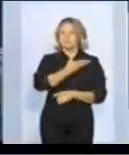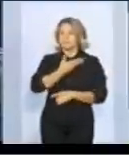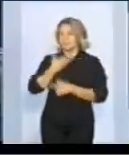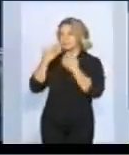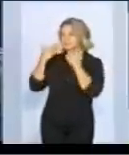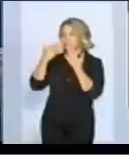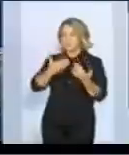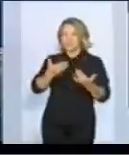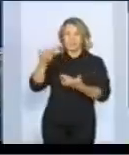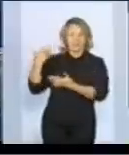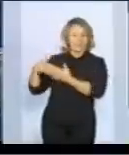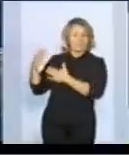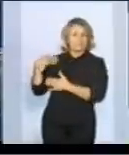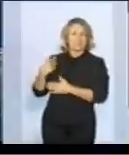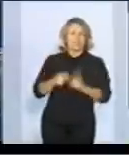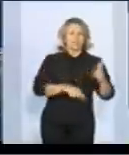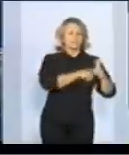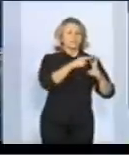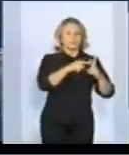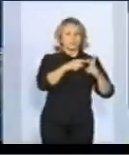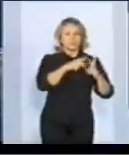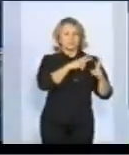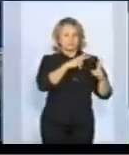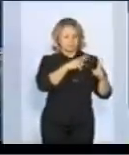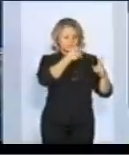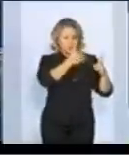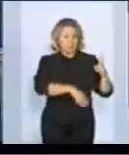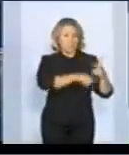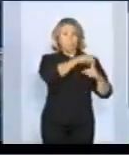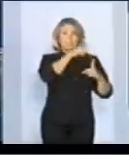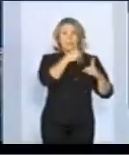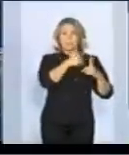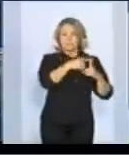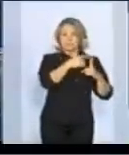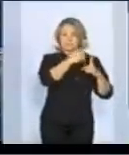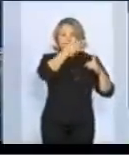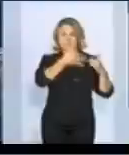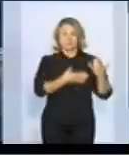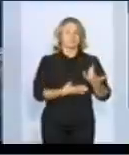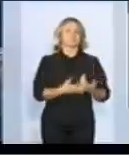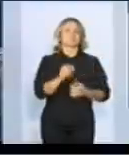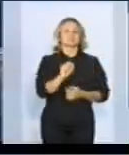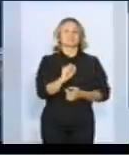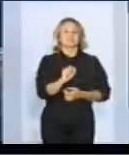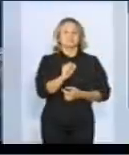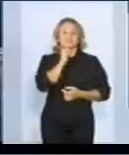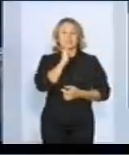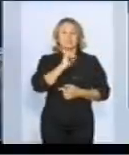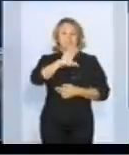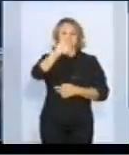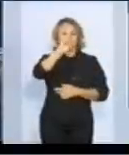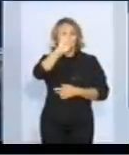que me chamaram a atenção. Dois deles em particular. O primeiro, o indicativo de que as